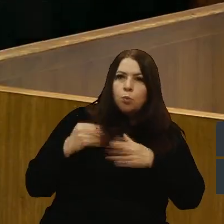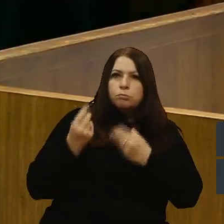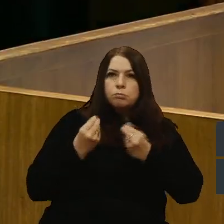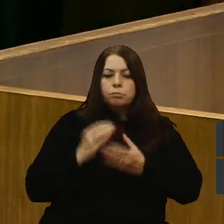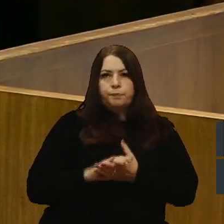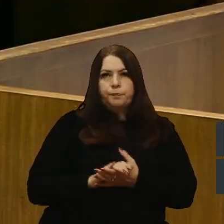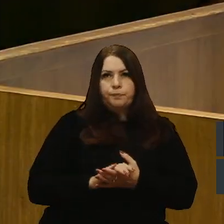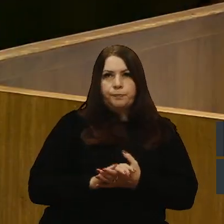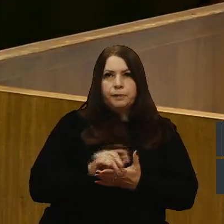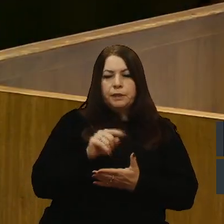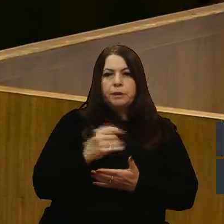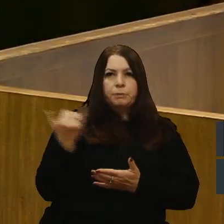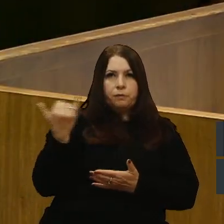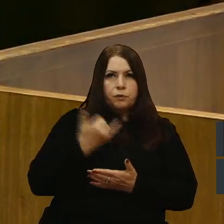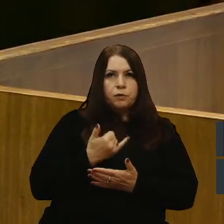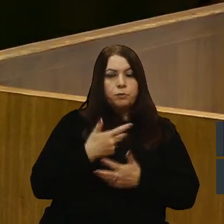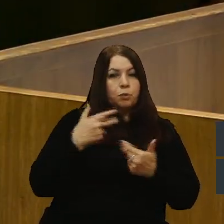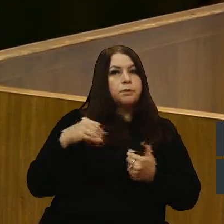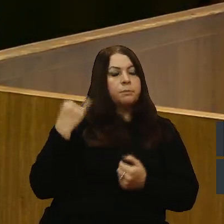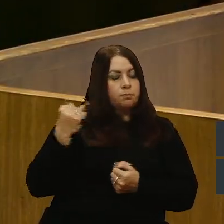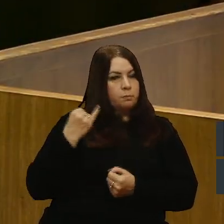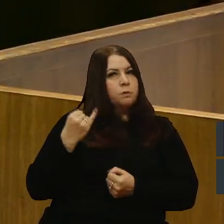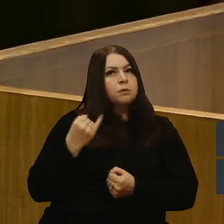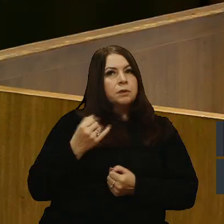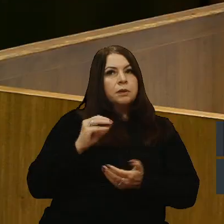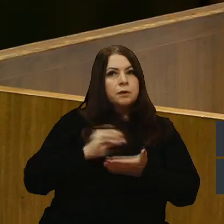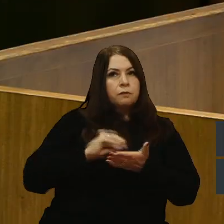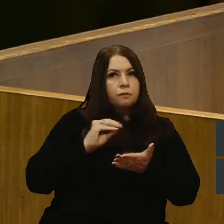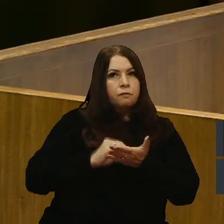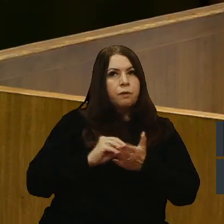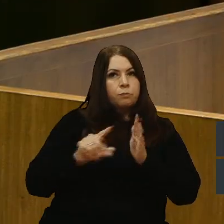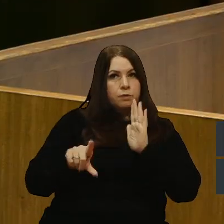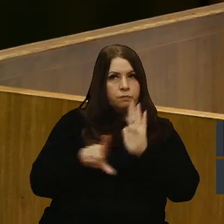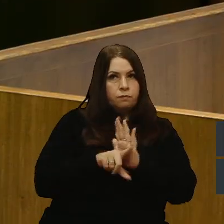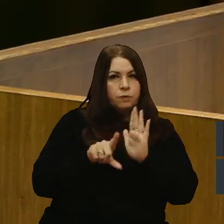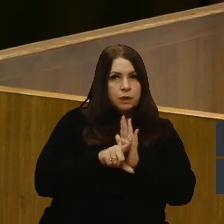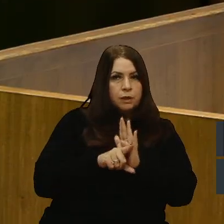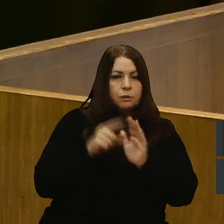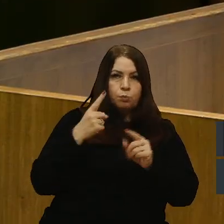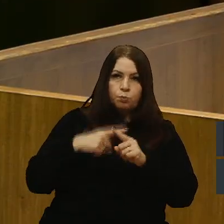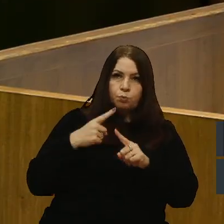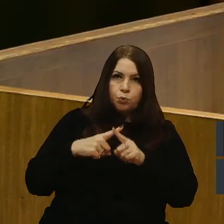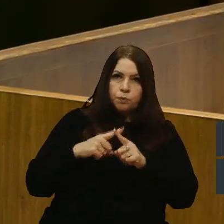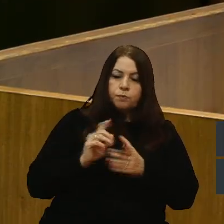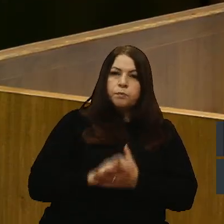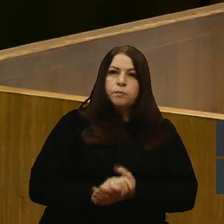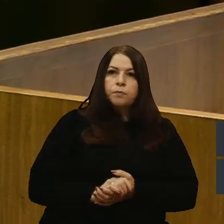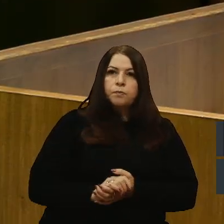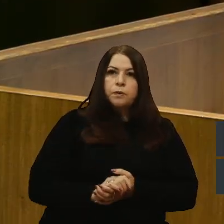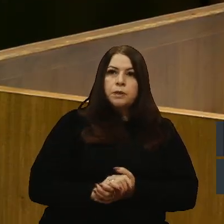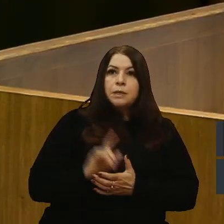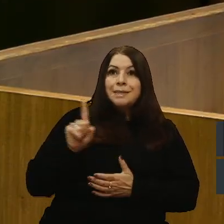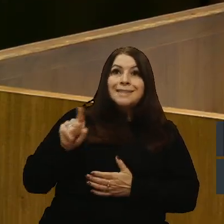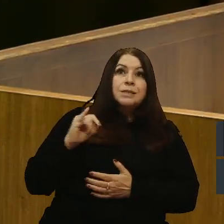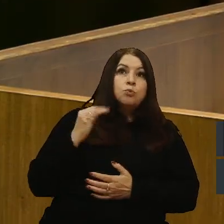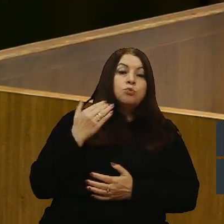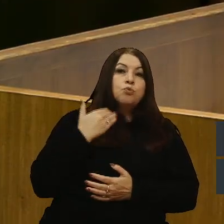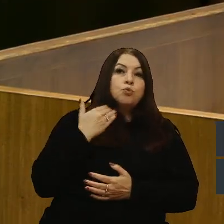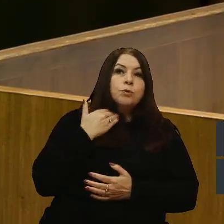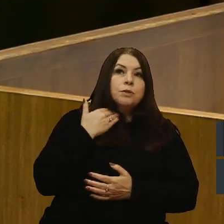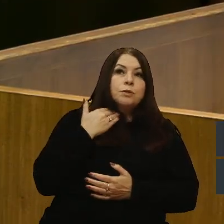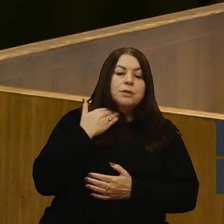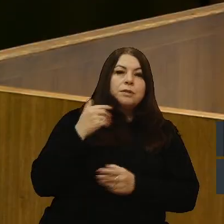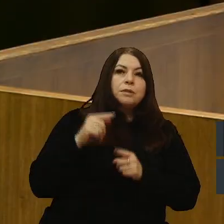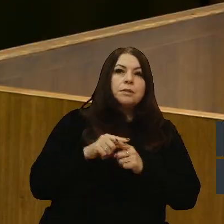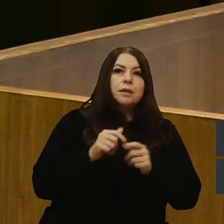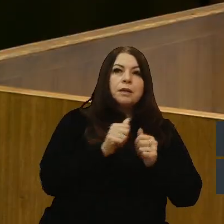tal. E ele me disse uma coisa muito importante: falta legislação. Por quê? Se um juiz tem arroz e